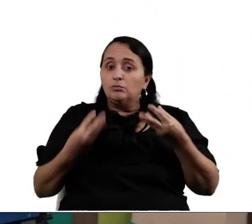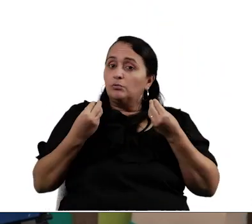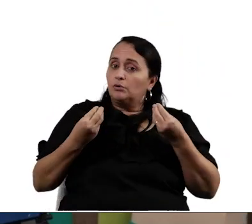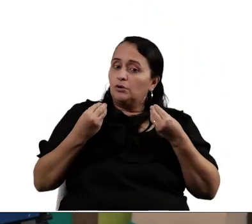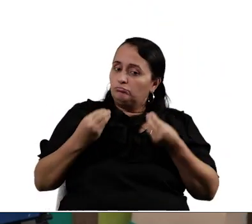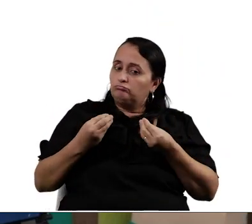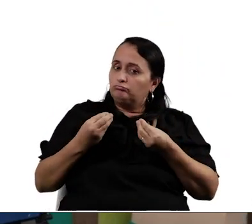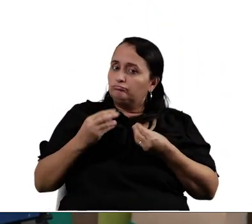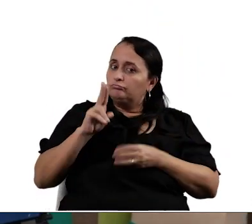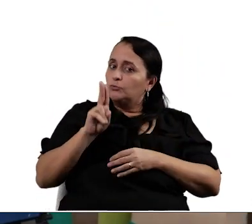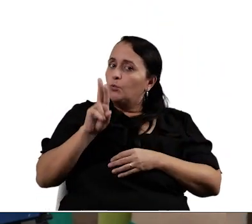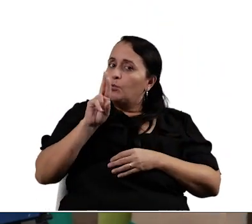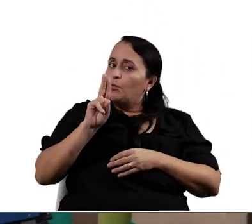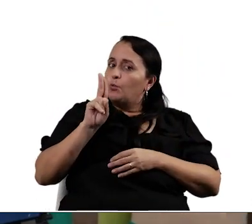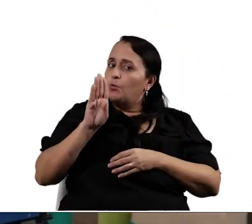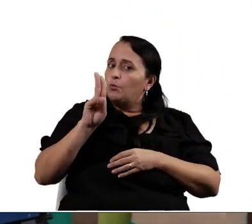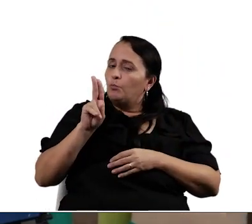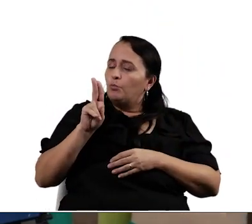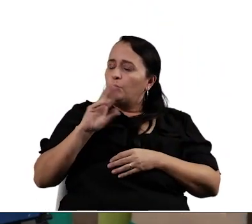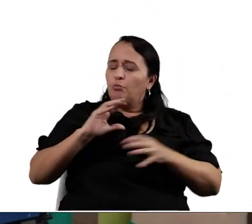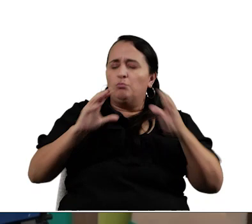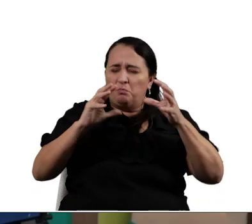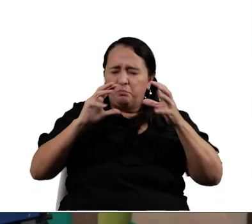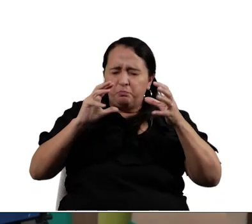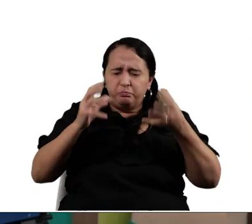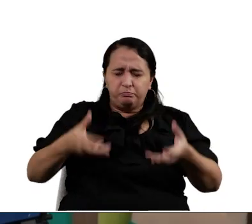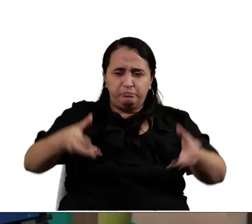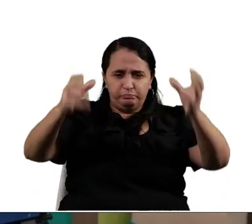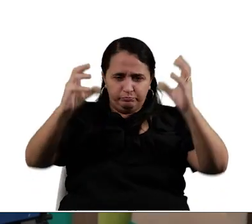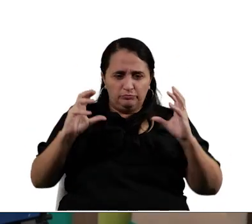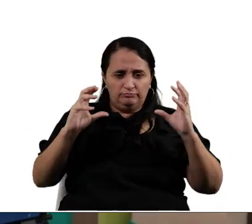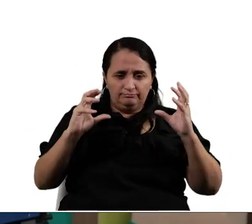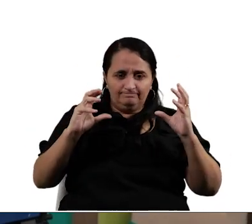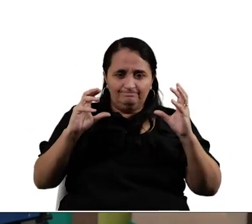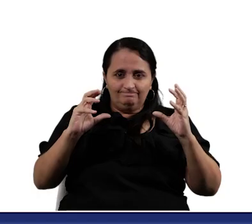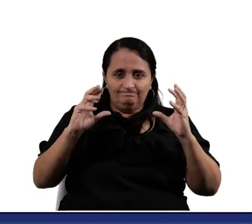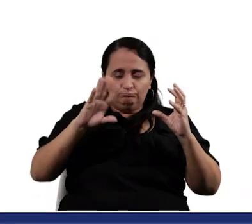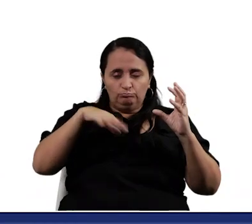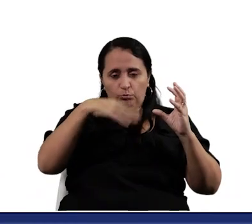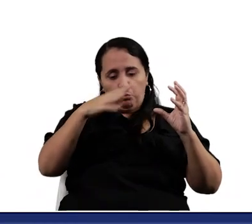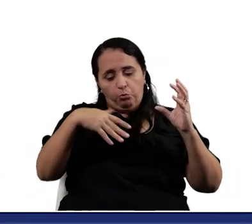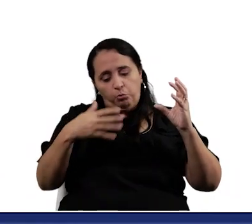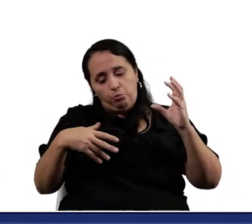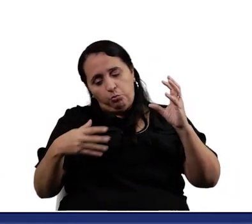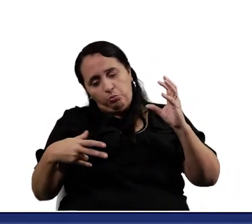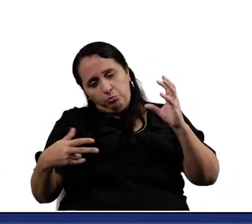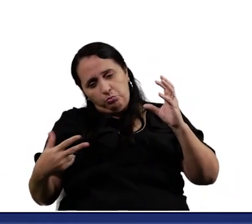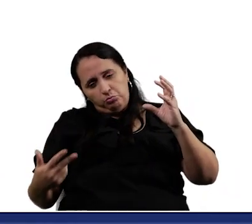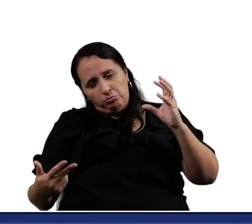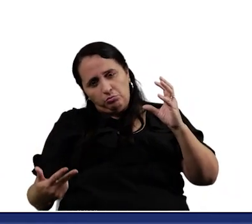viola. Porque não tinha esse barulho lá dentro, né? E o sapo lá veio, gente, despencando. A queda